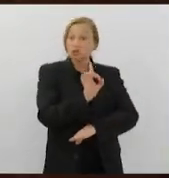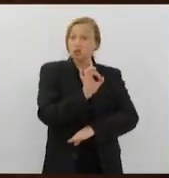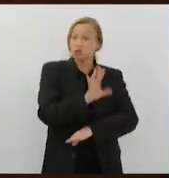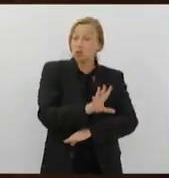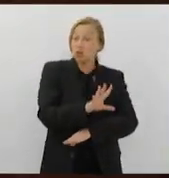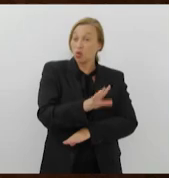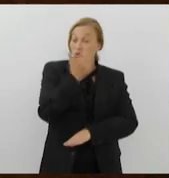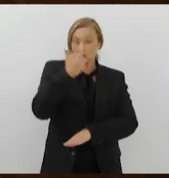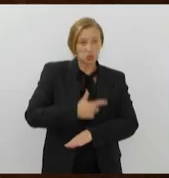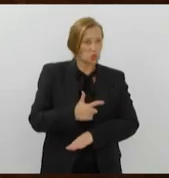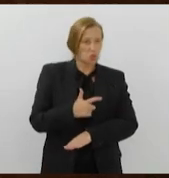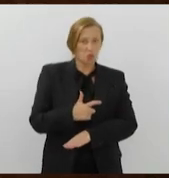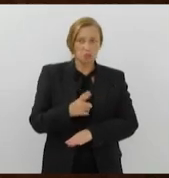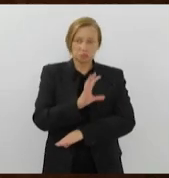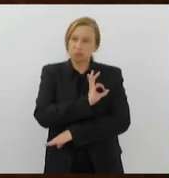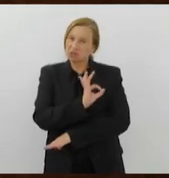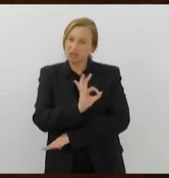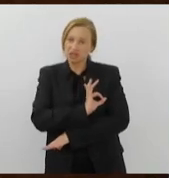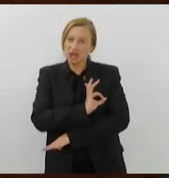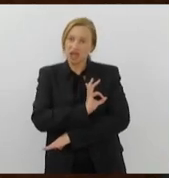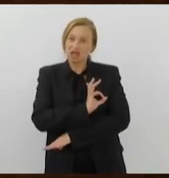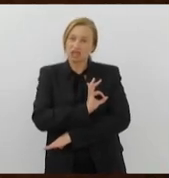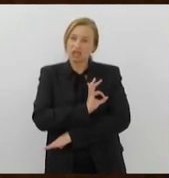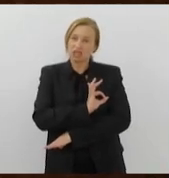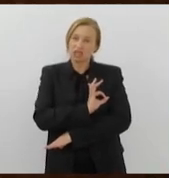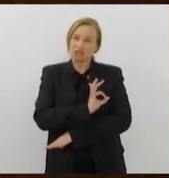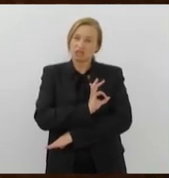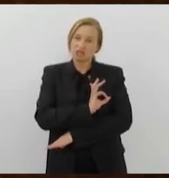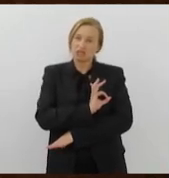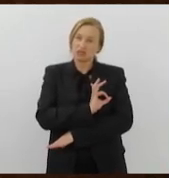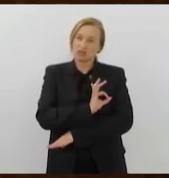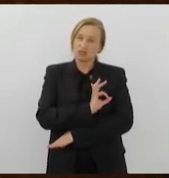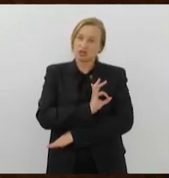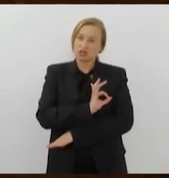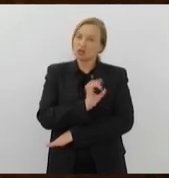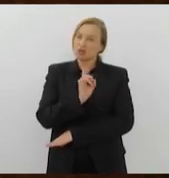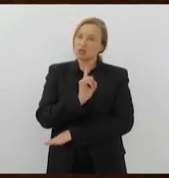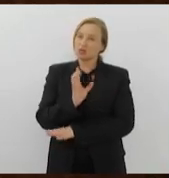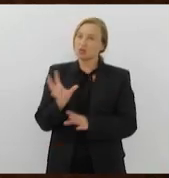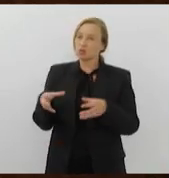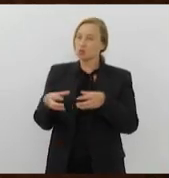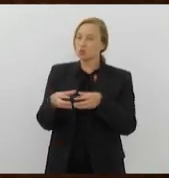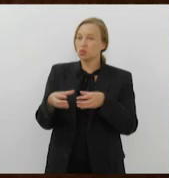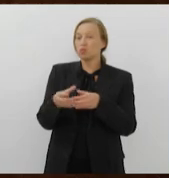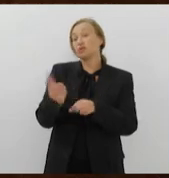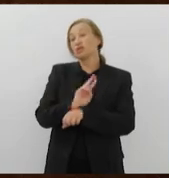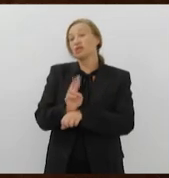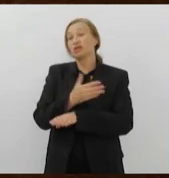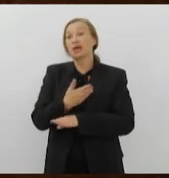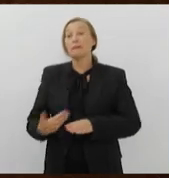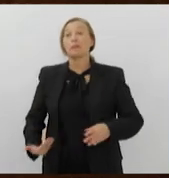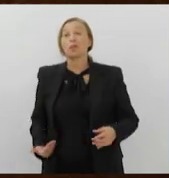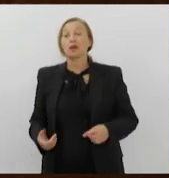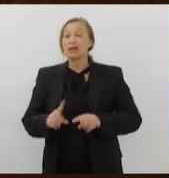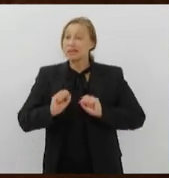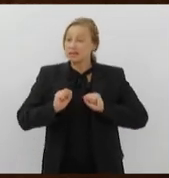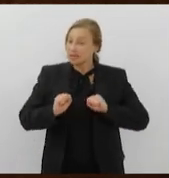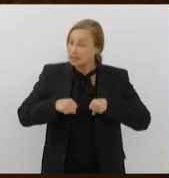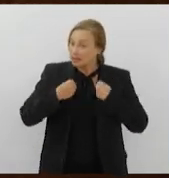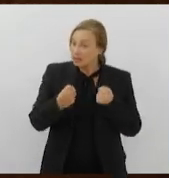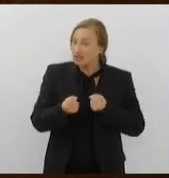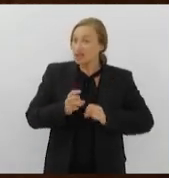não sou policial, não faço parte não compõe o quadro de segurança pública, sempre defendi